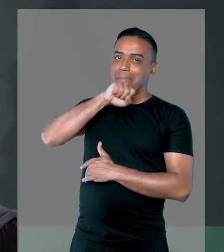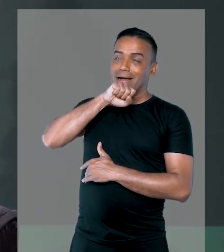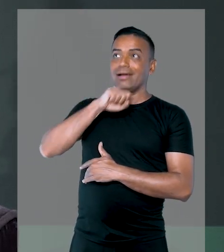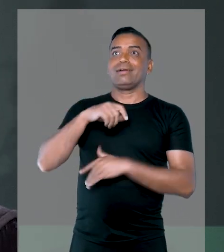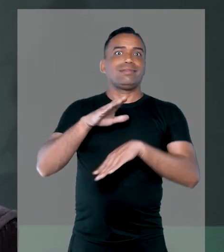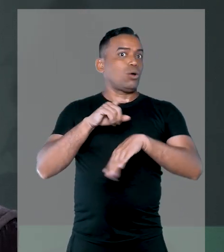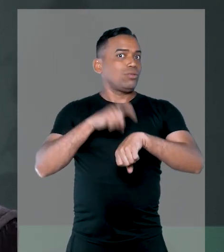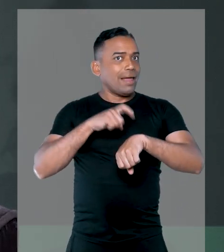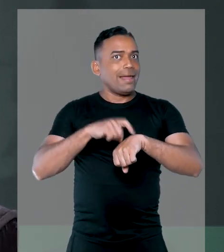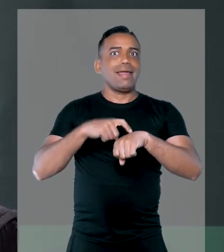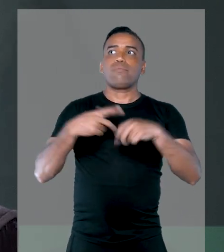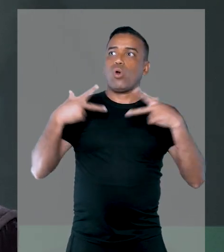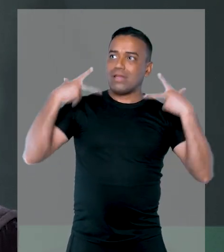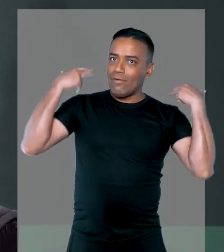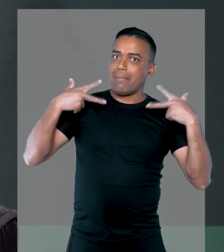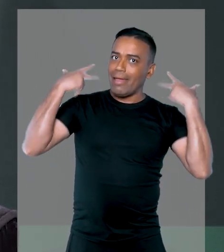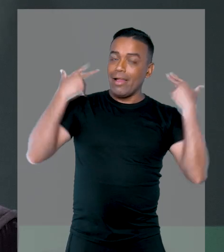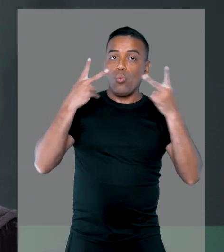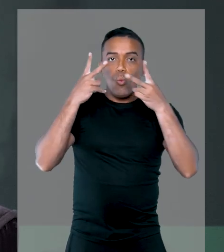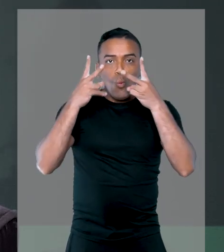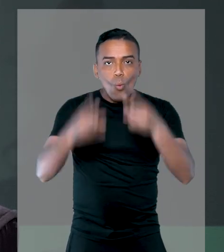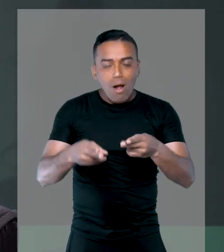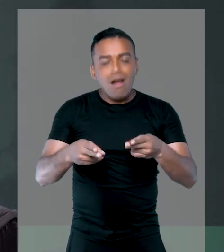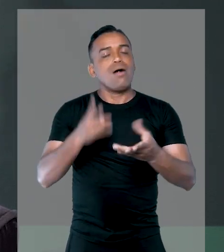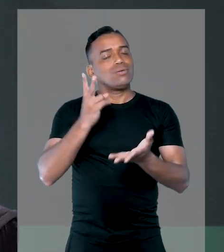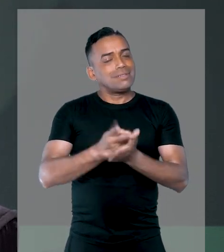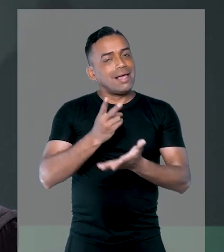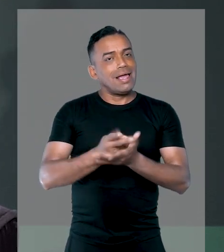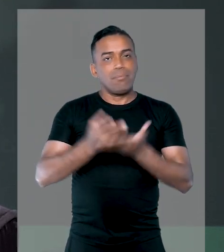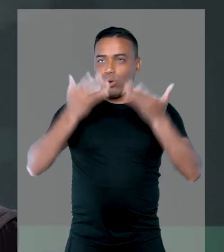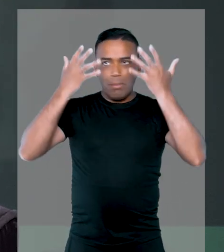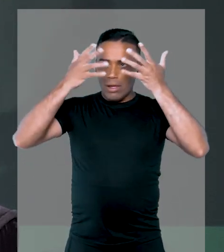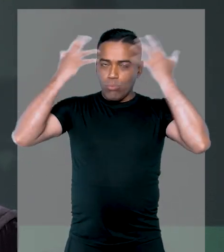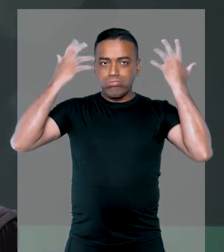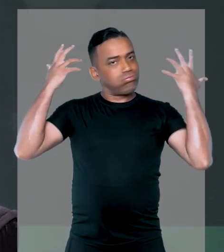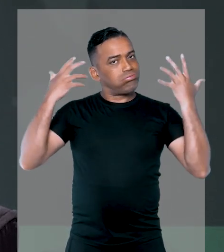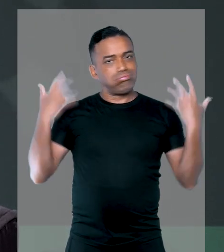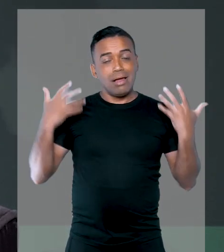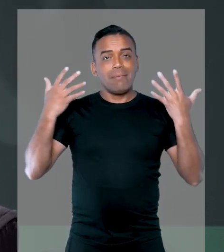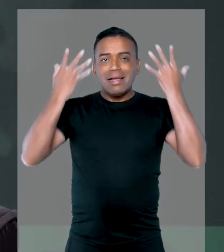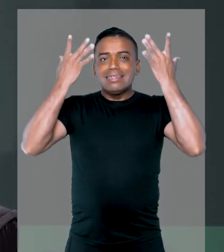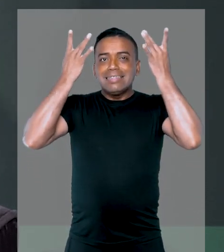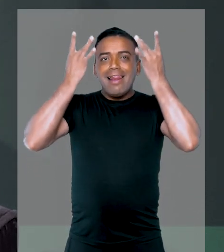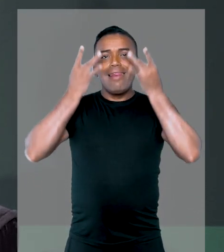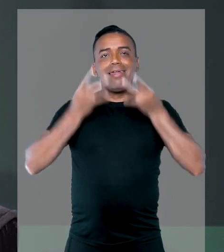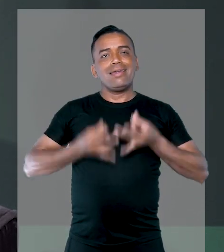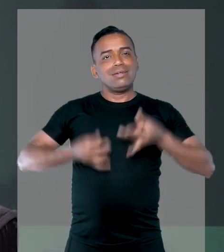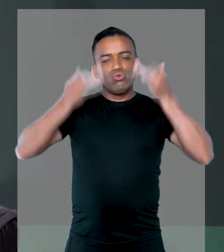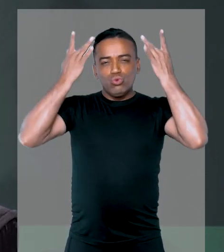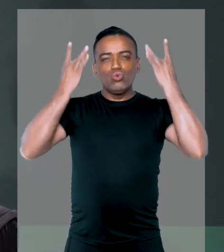gente teve o mesmo corte de cabelo. Mesmo cor de cabelo, mesmo corte. Meu cabelo não era tão ondulado assim, meu cabelo ele era mais